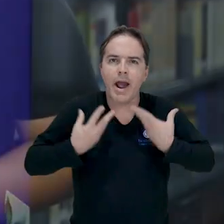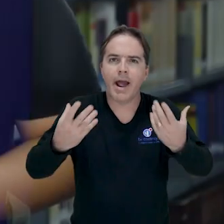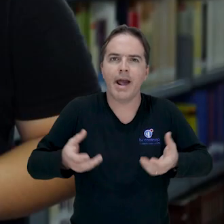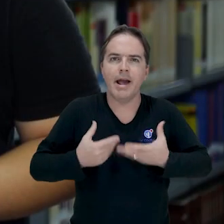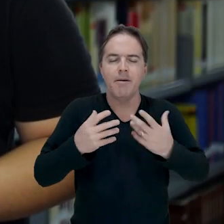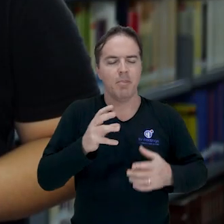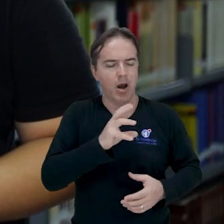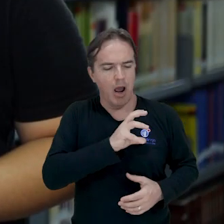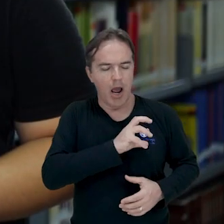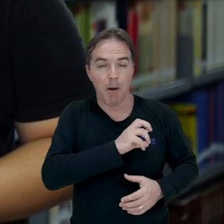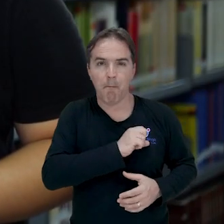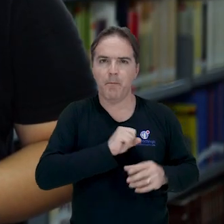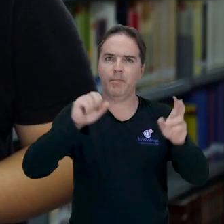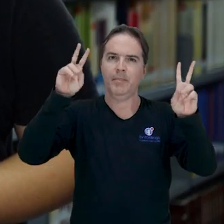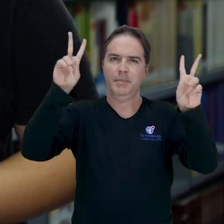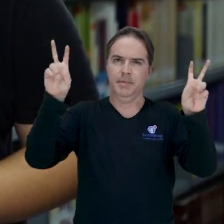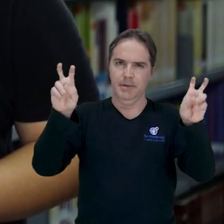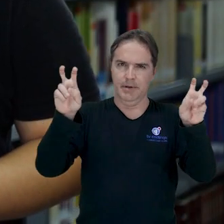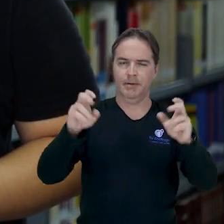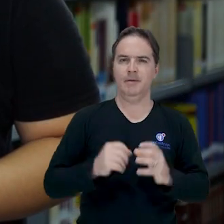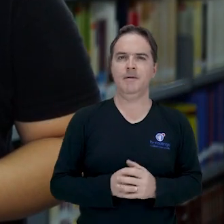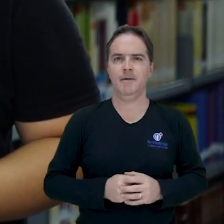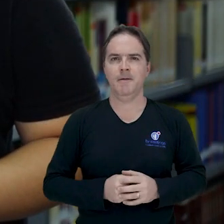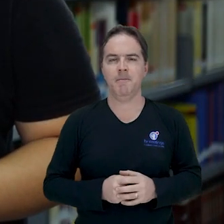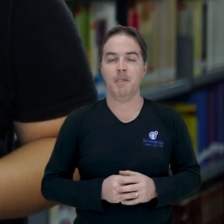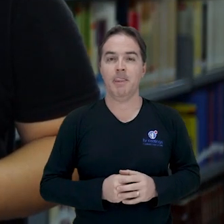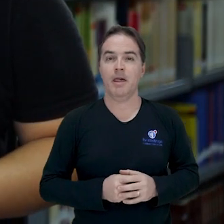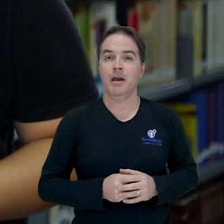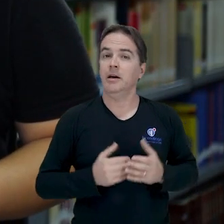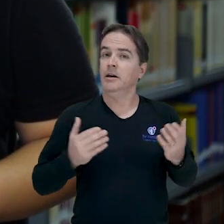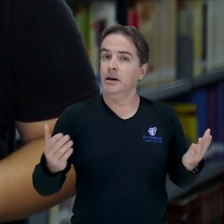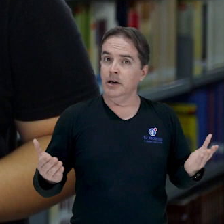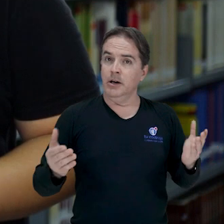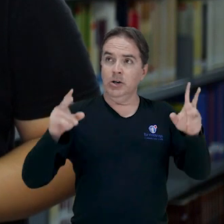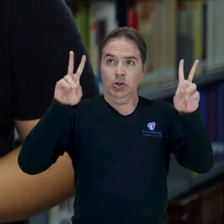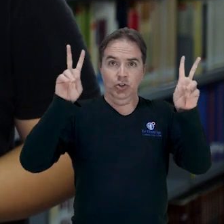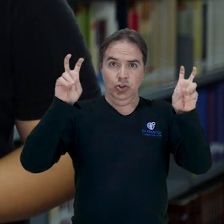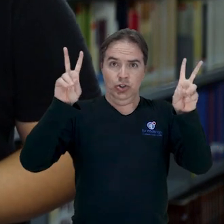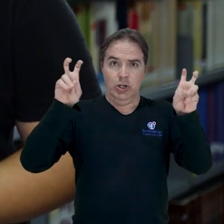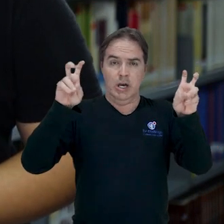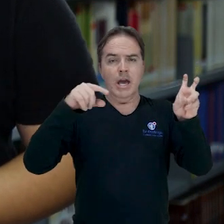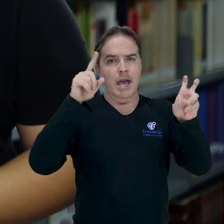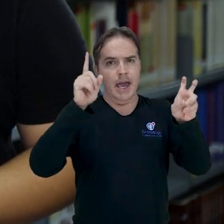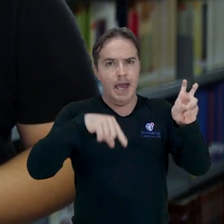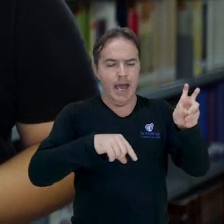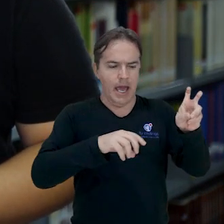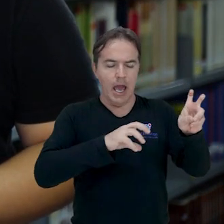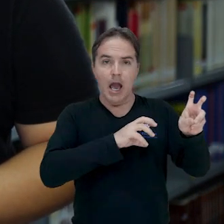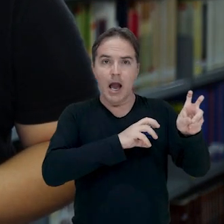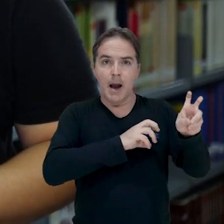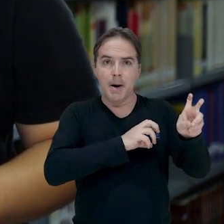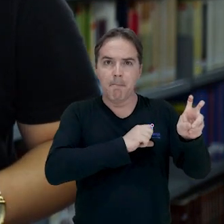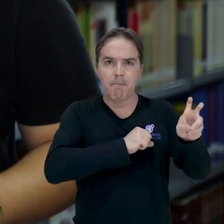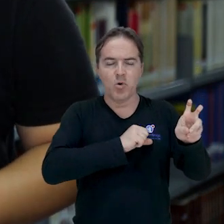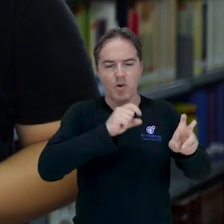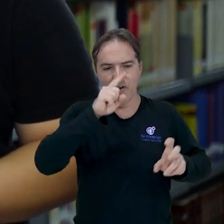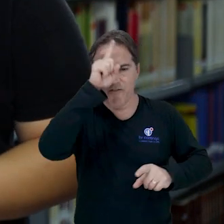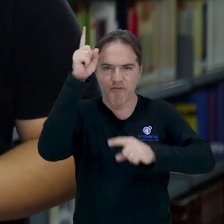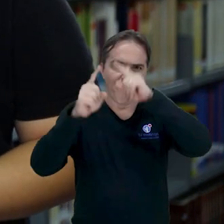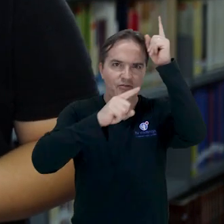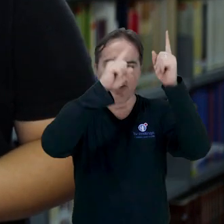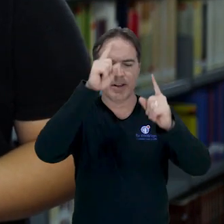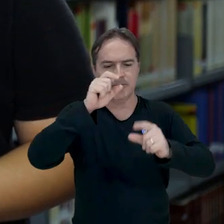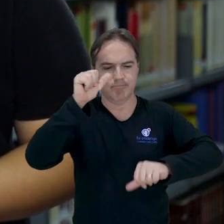do amor, né? E o título, ele é um mote, uma homenagem também a Vinícius de Moraes, que em uma das suas